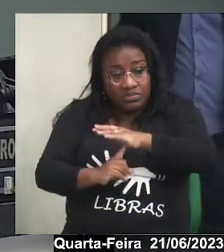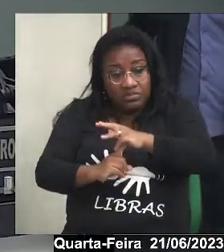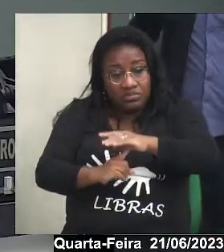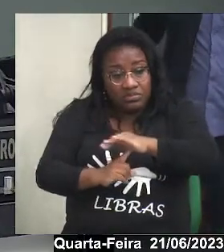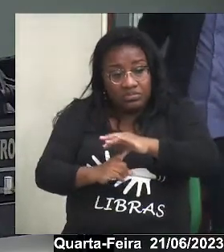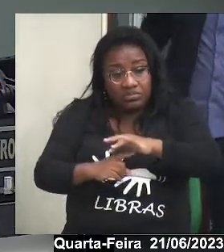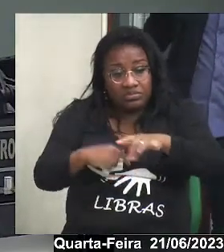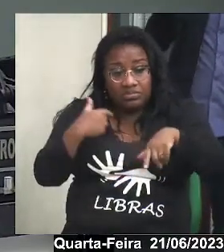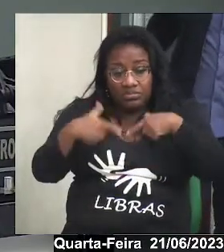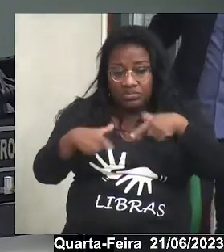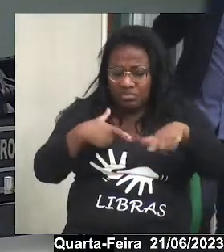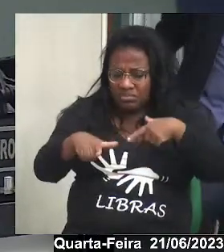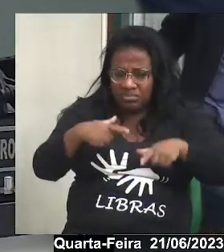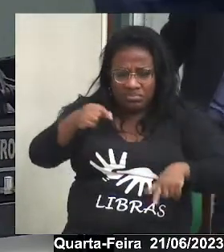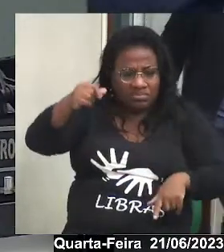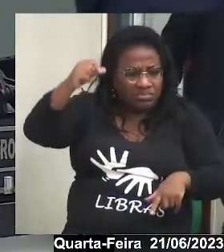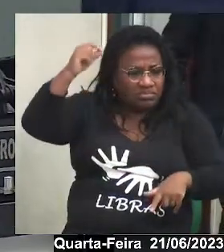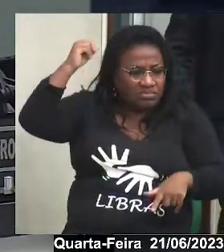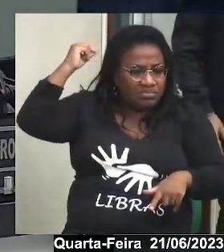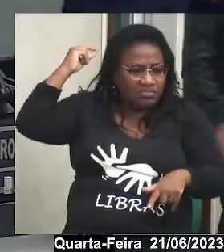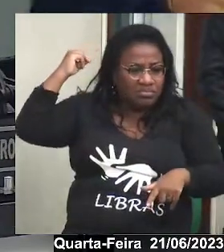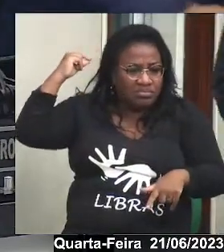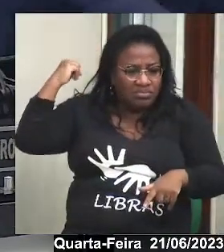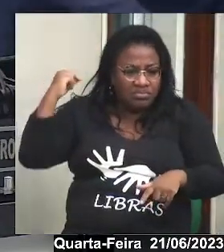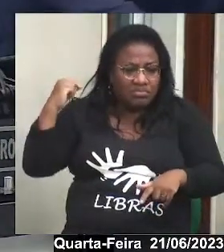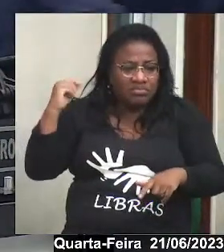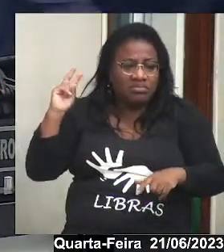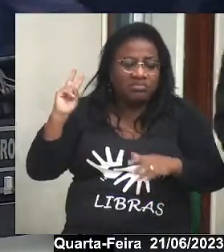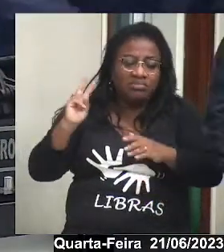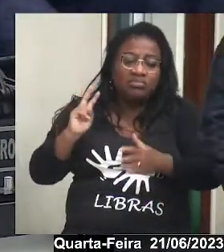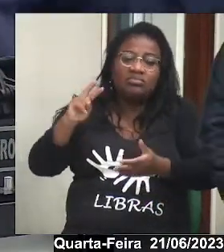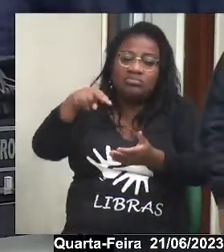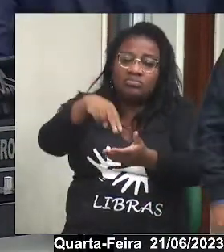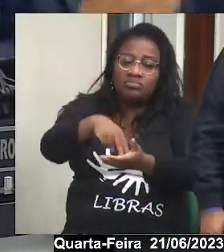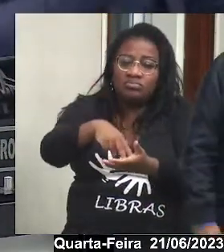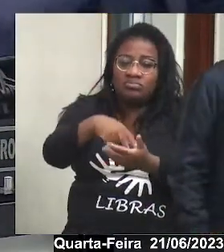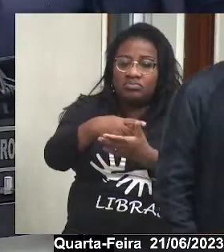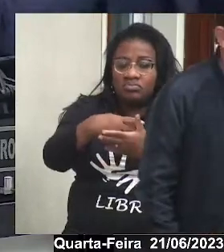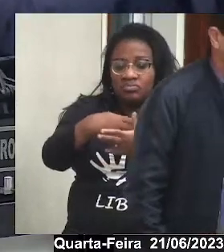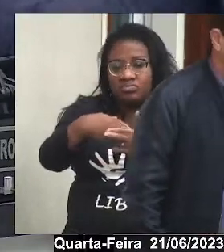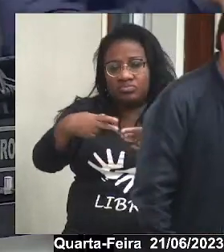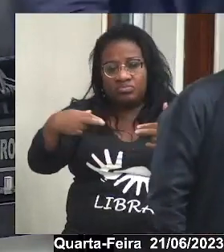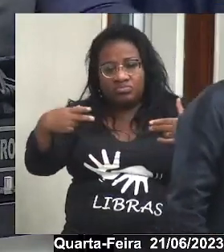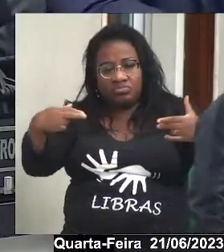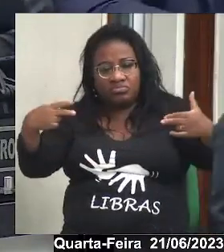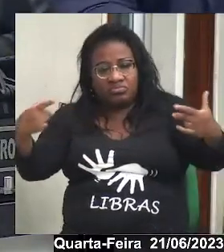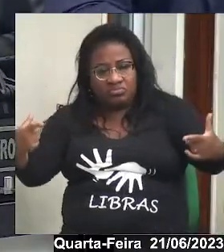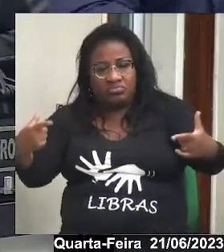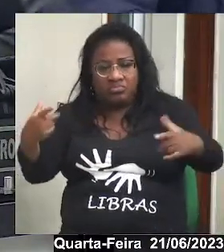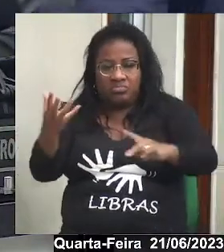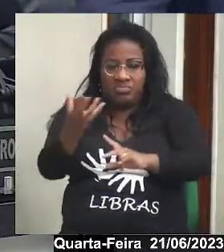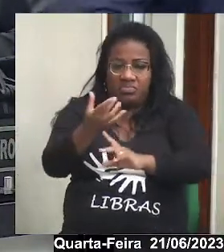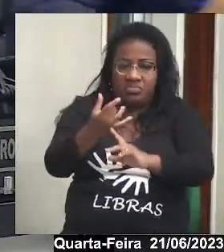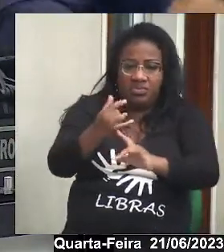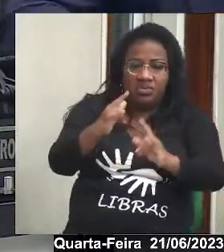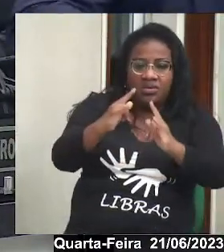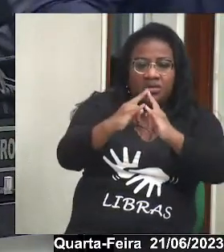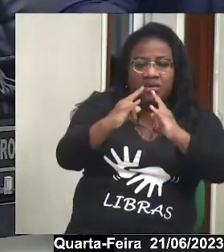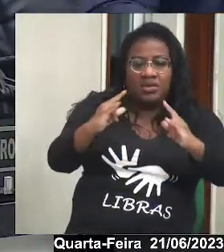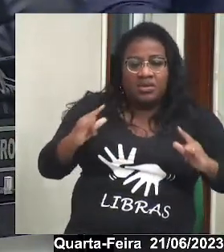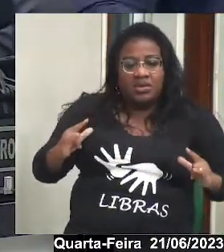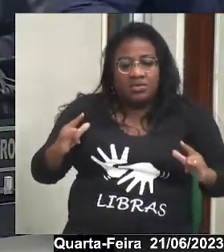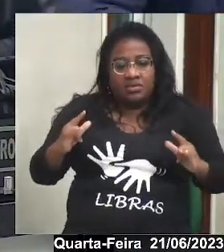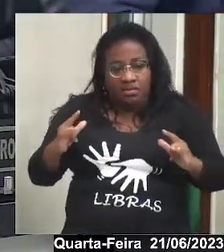Aloysio, o Marcinho, que trabalha há anos, que dá suporte aí aos expositores, na parte de barraca, de